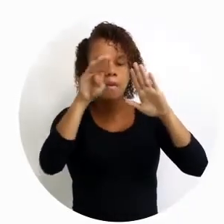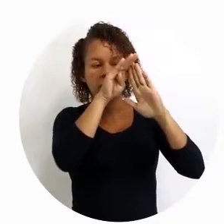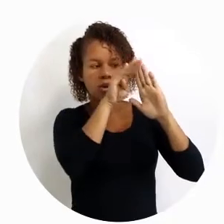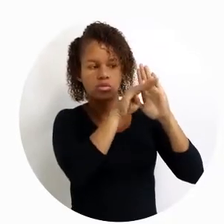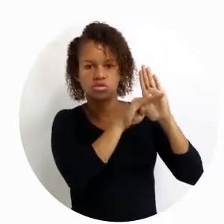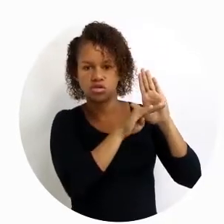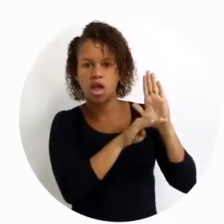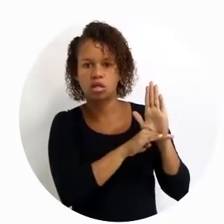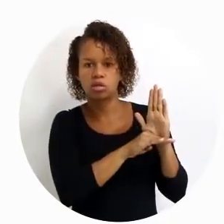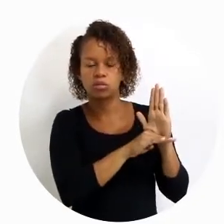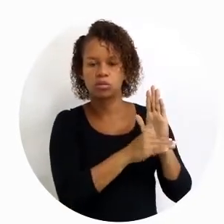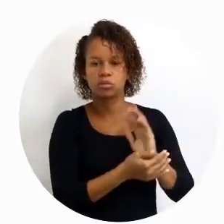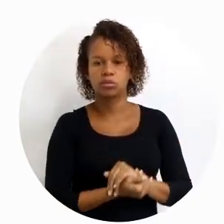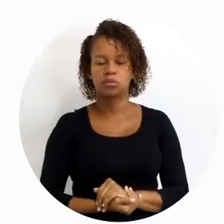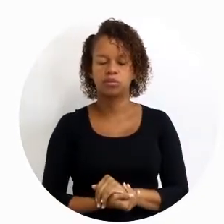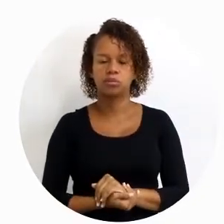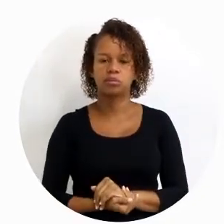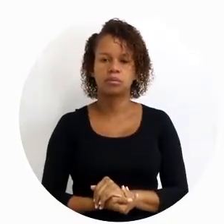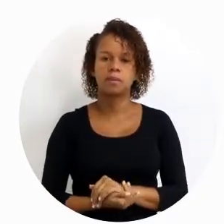um projeto.